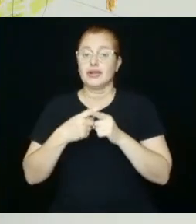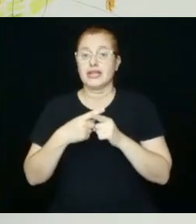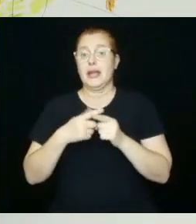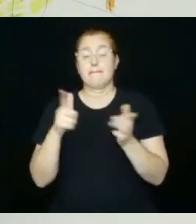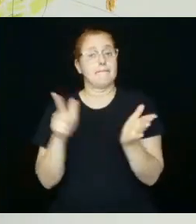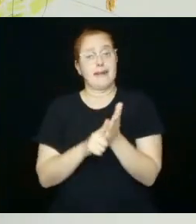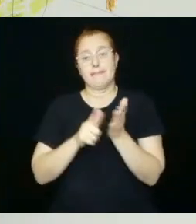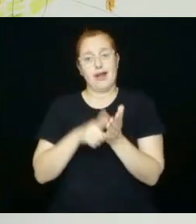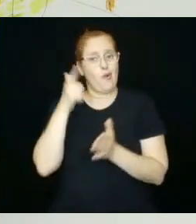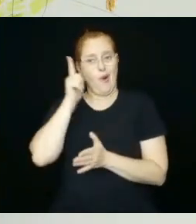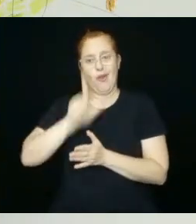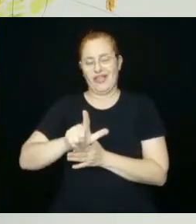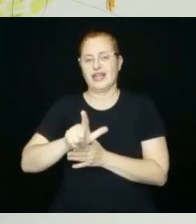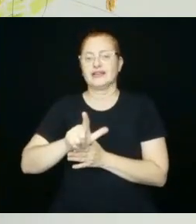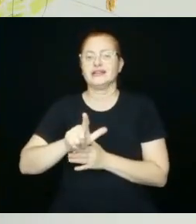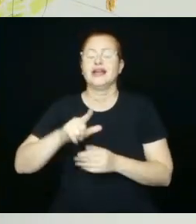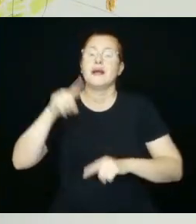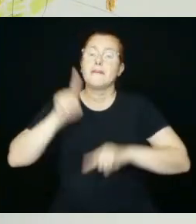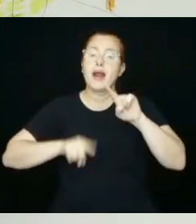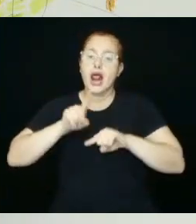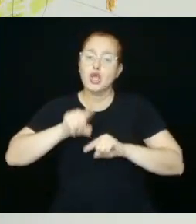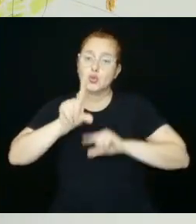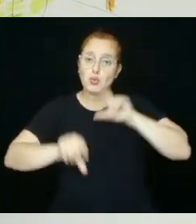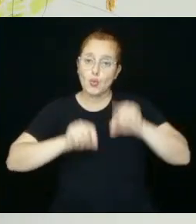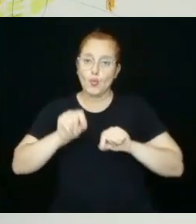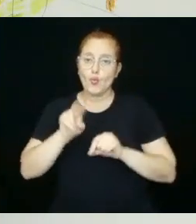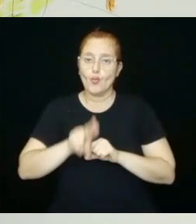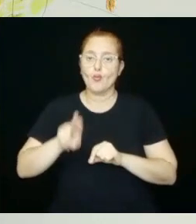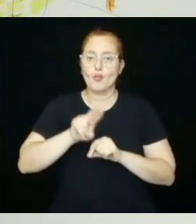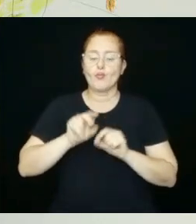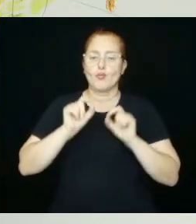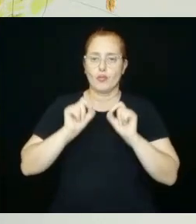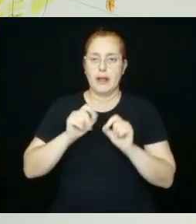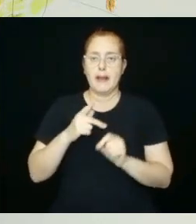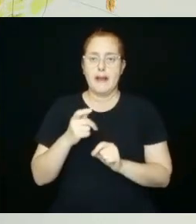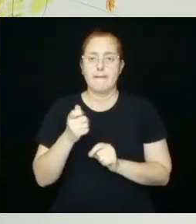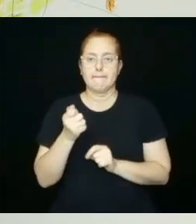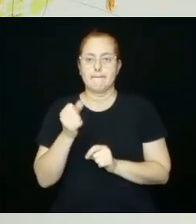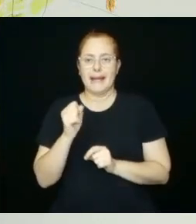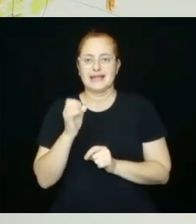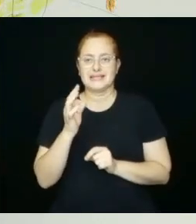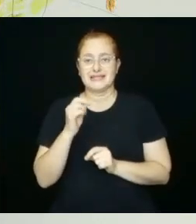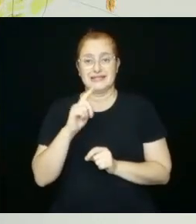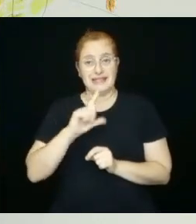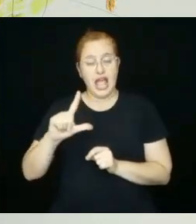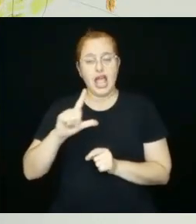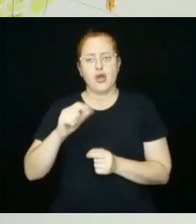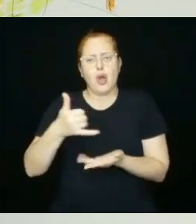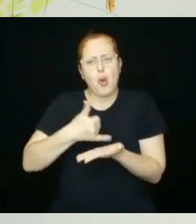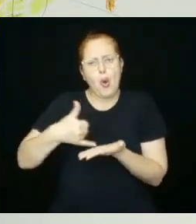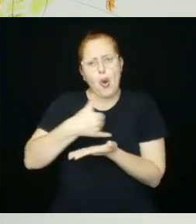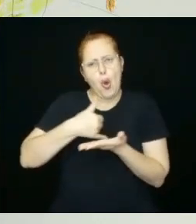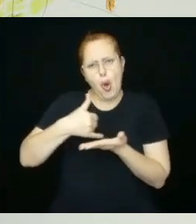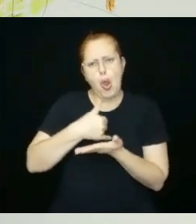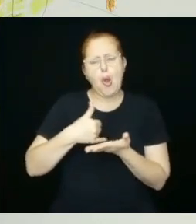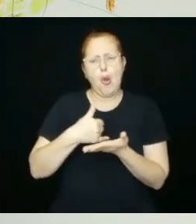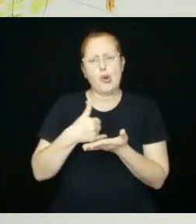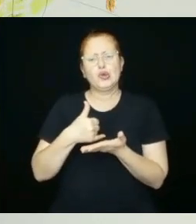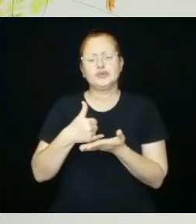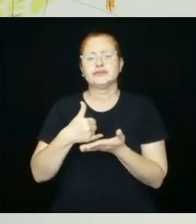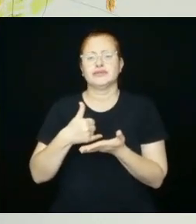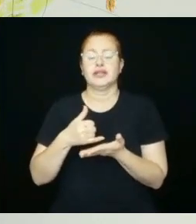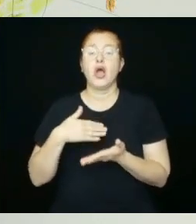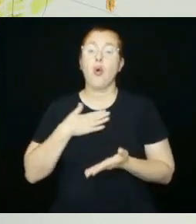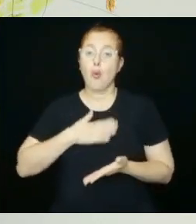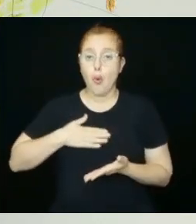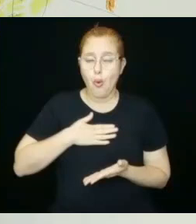tu não consegue. E aí o material que eu escolhi para usar, por exemplo, o pastel oleoso, que é uma coisa amanteigada, cremosa, que